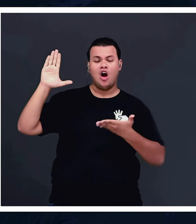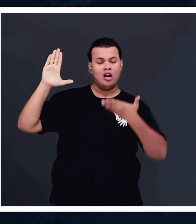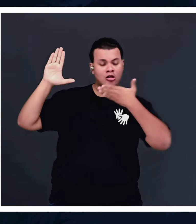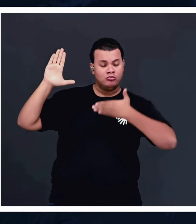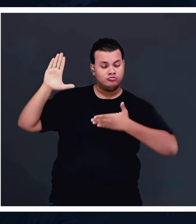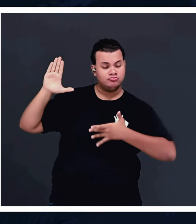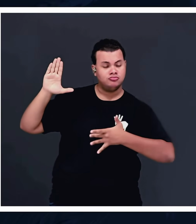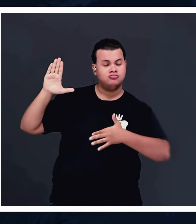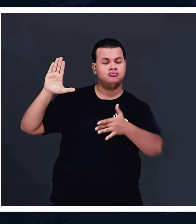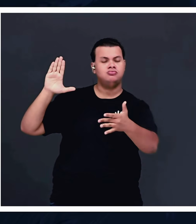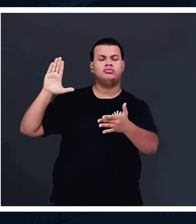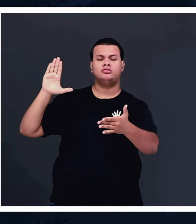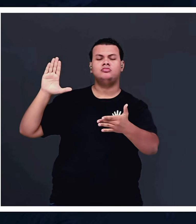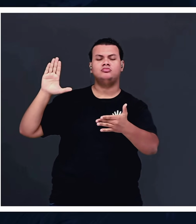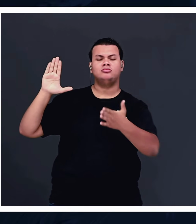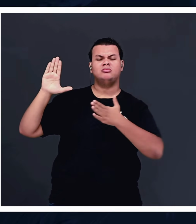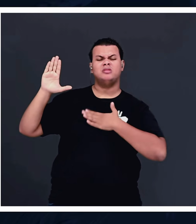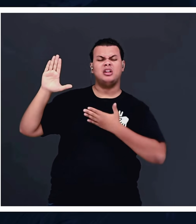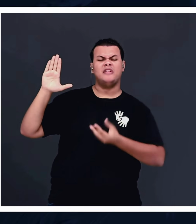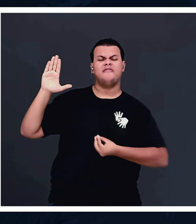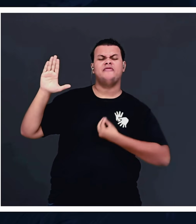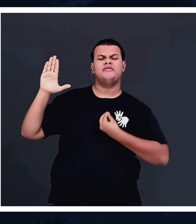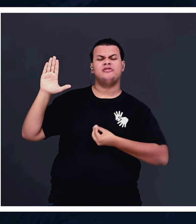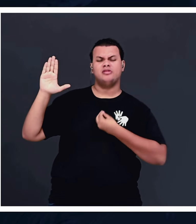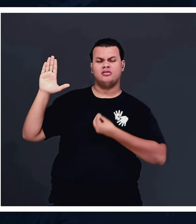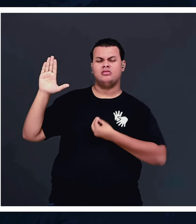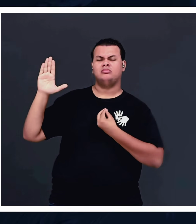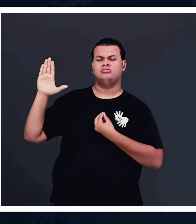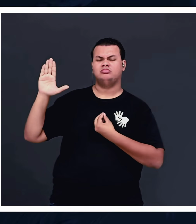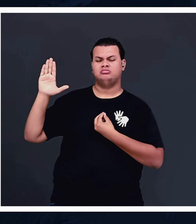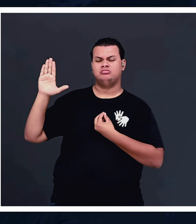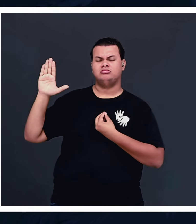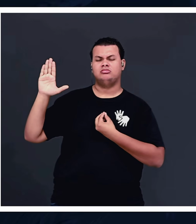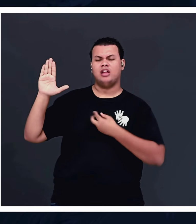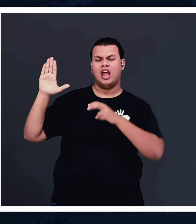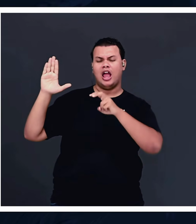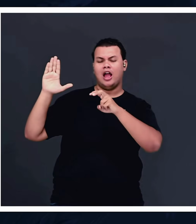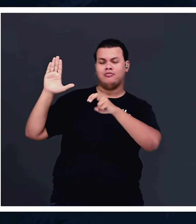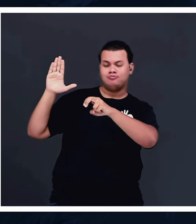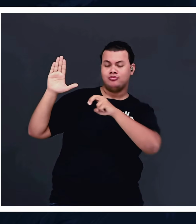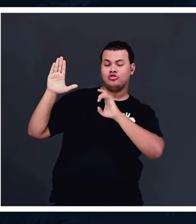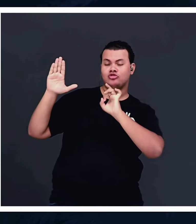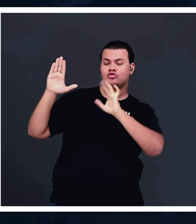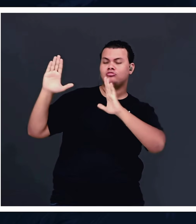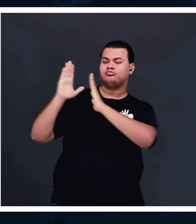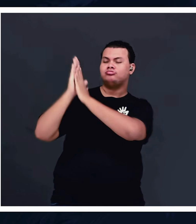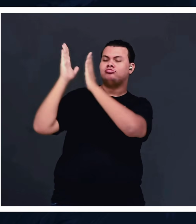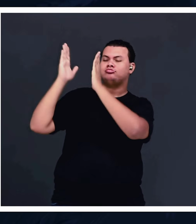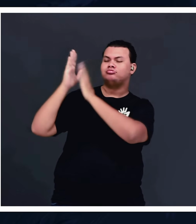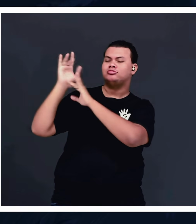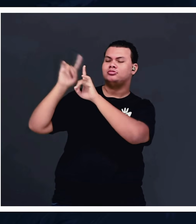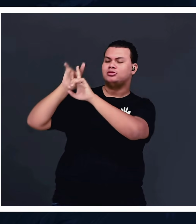hoje eu viverei a minha vida para adorar e para honrar o teu nome.